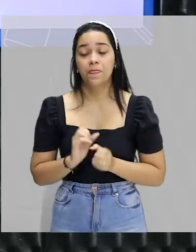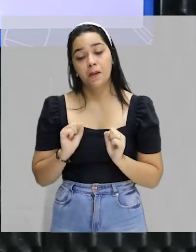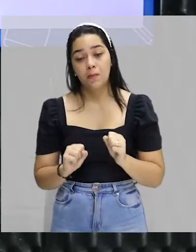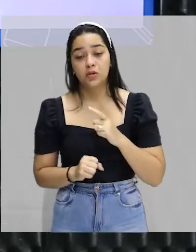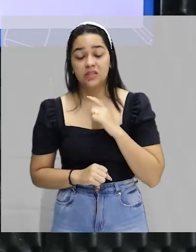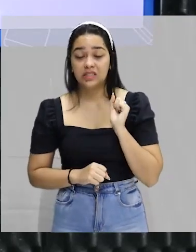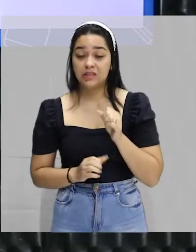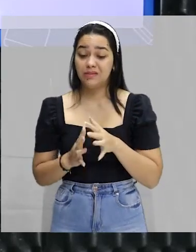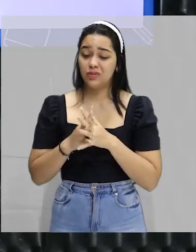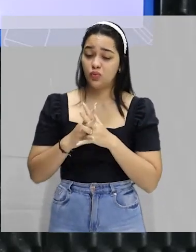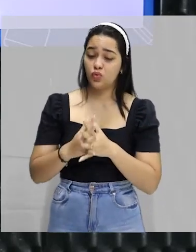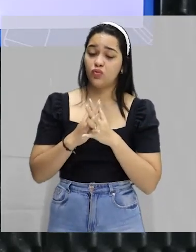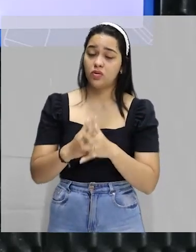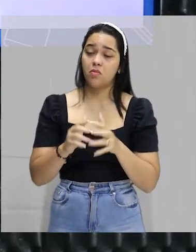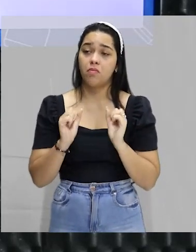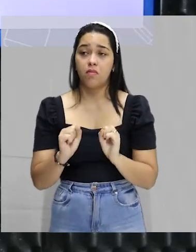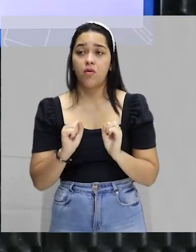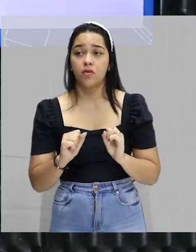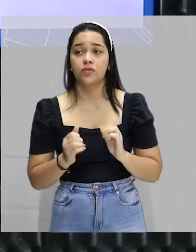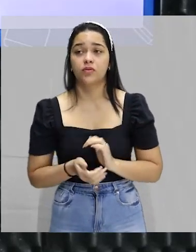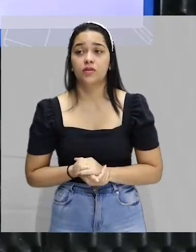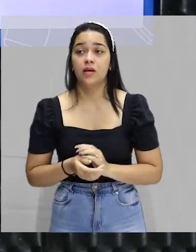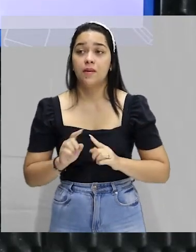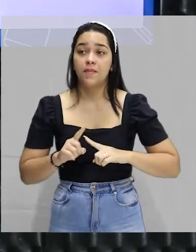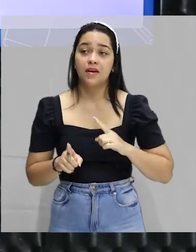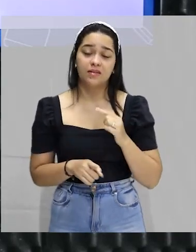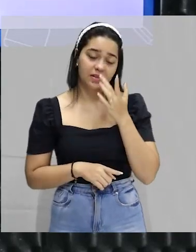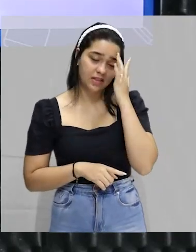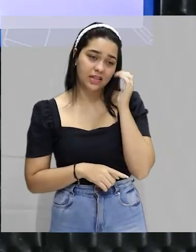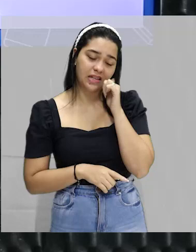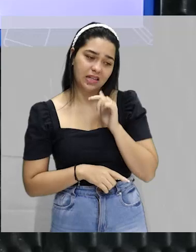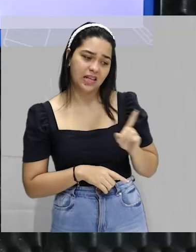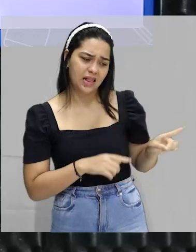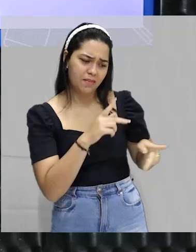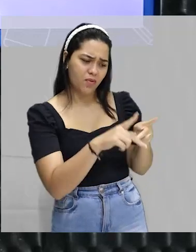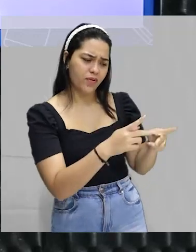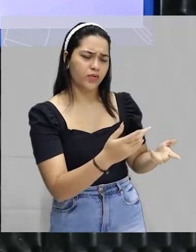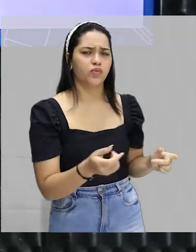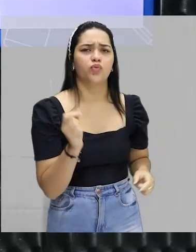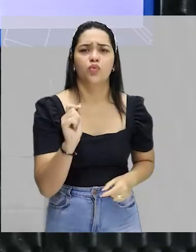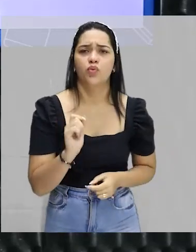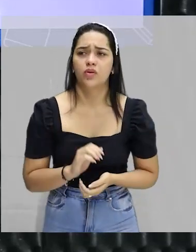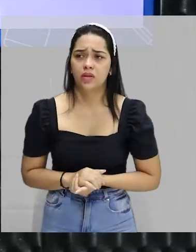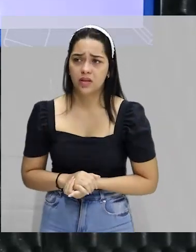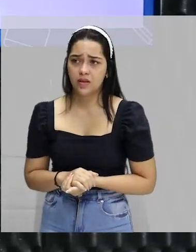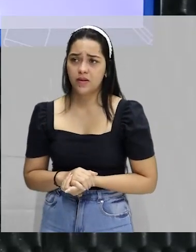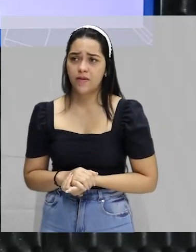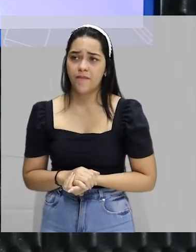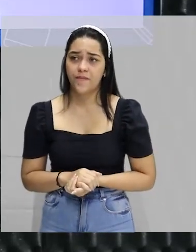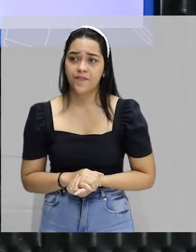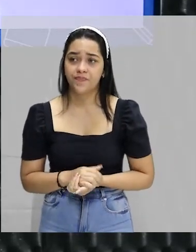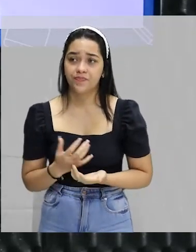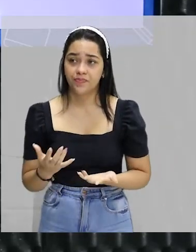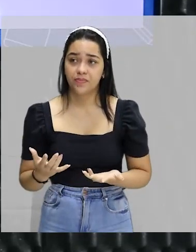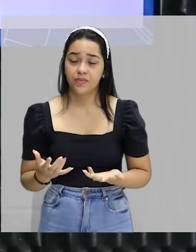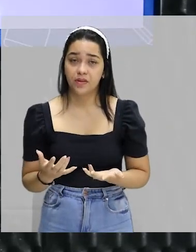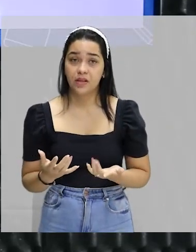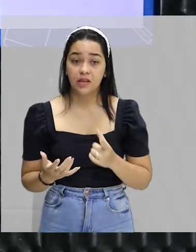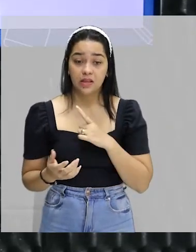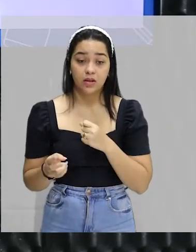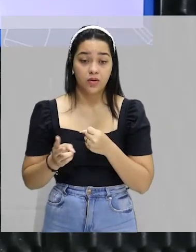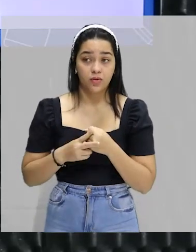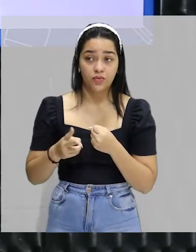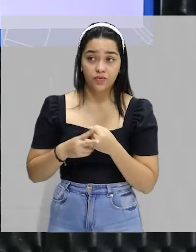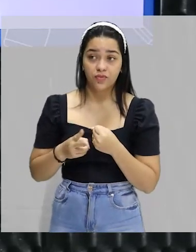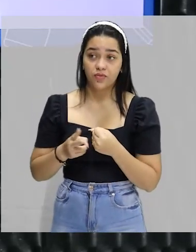haver uma confusão, pode. A pessoa diz assim, ela é povoada. Povoada de quê? Aí, na hora, puxa o